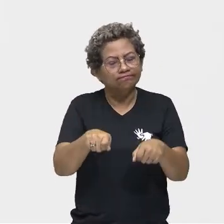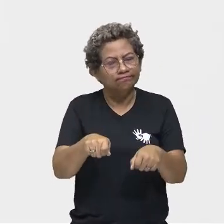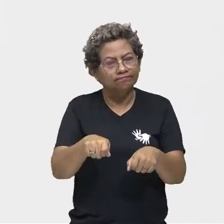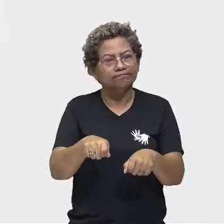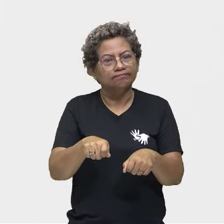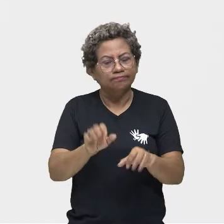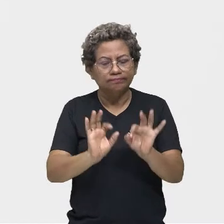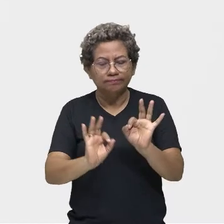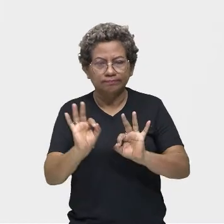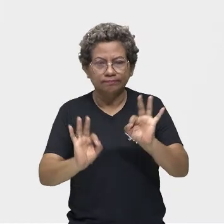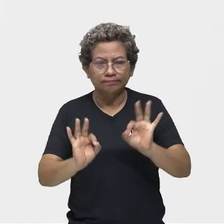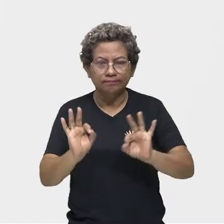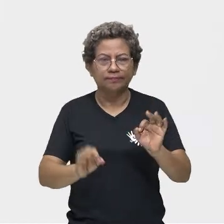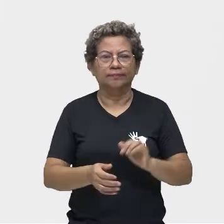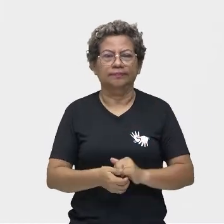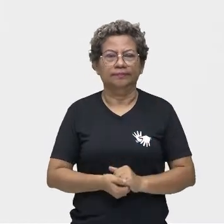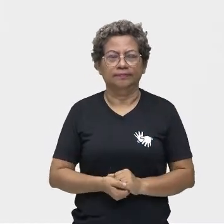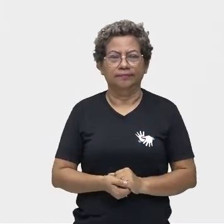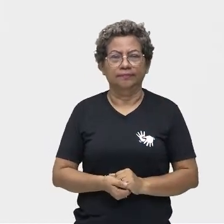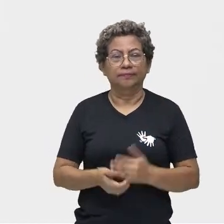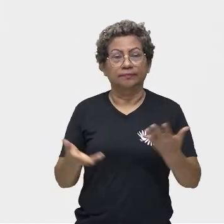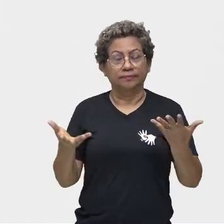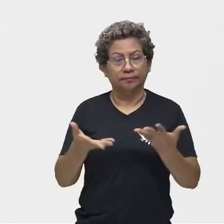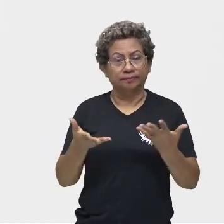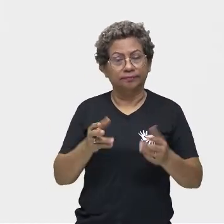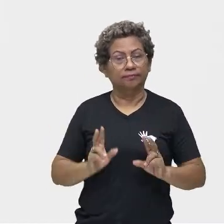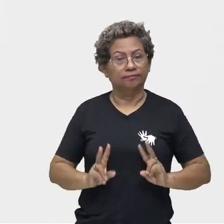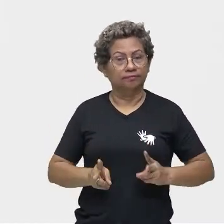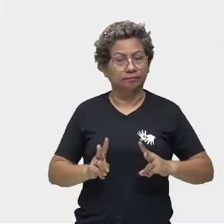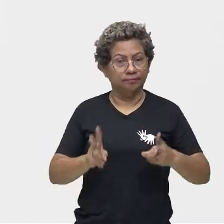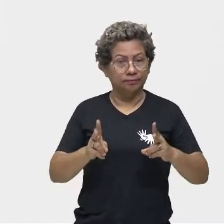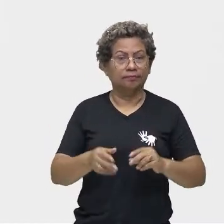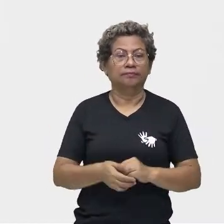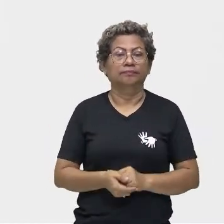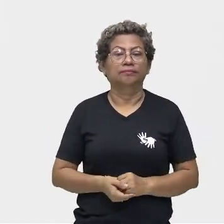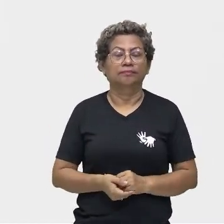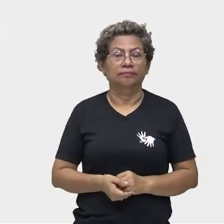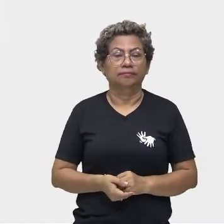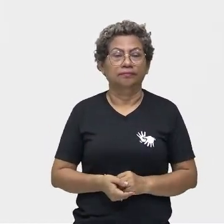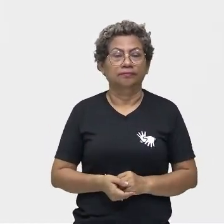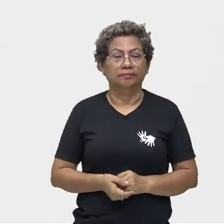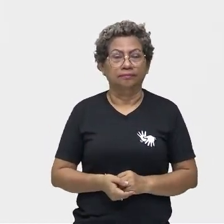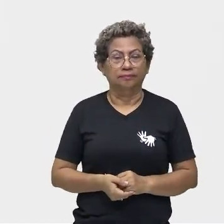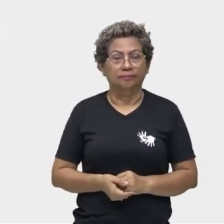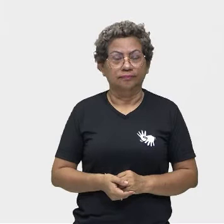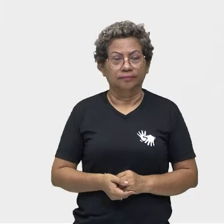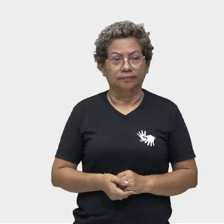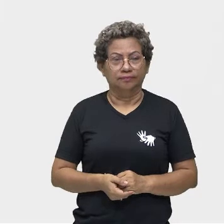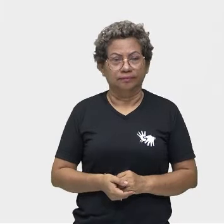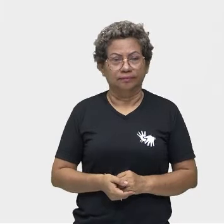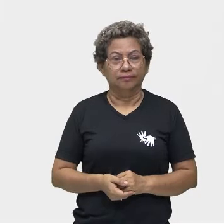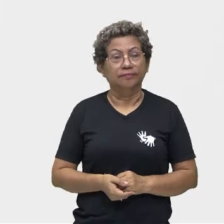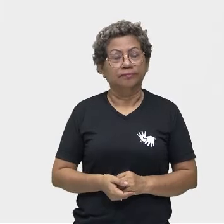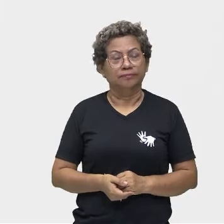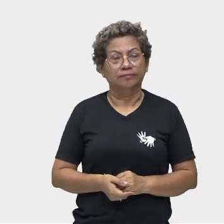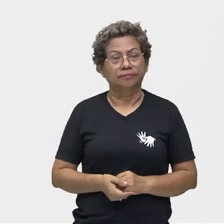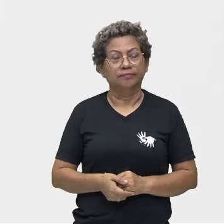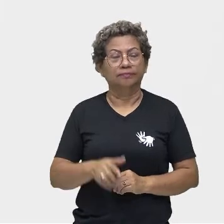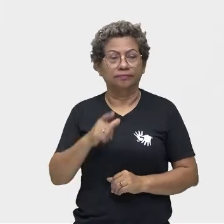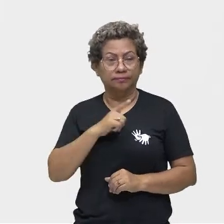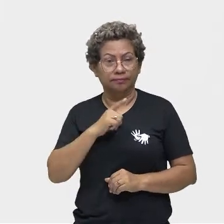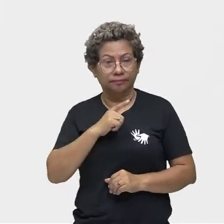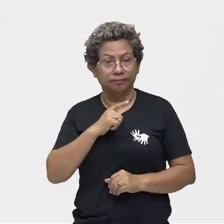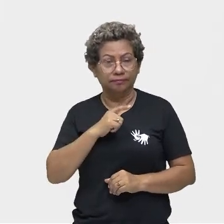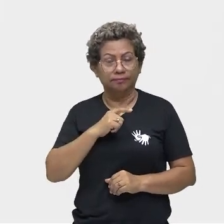está multiplicando no primeiro membro passa para o segundo membro dividindo, correto? Então, nós vamos ter